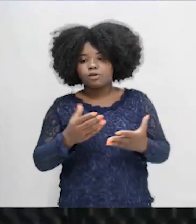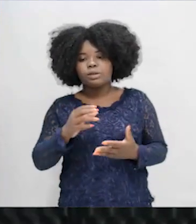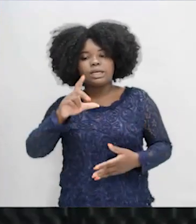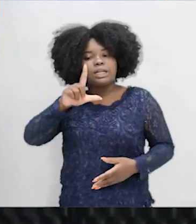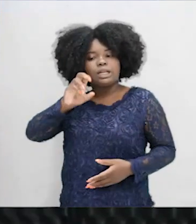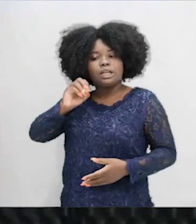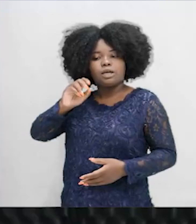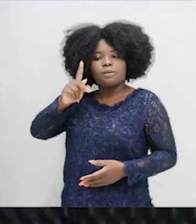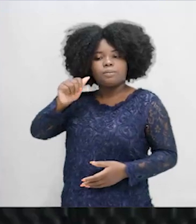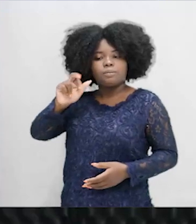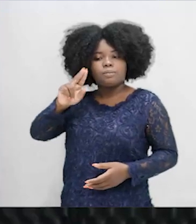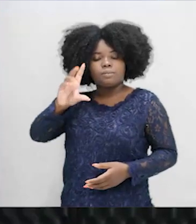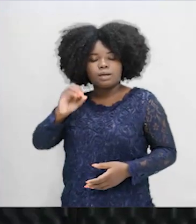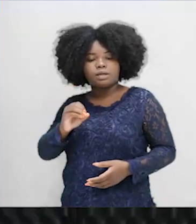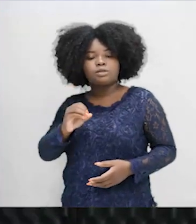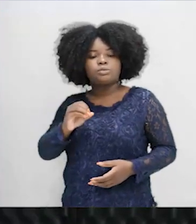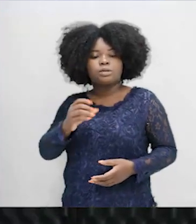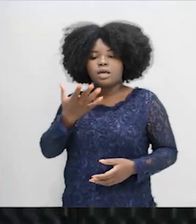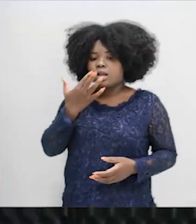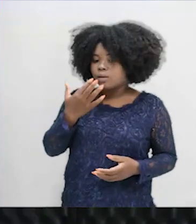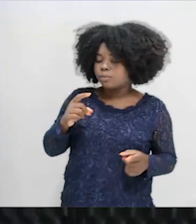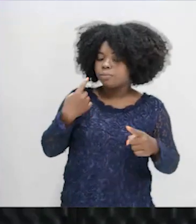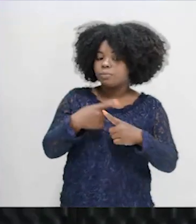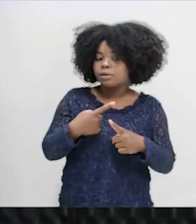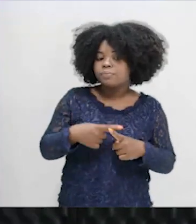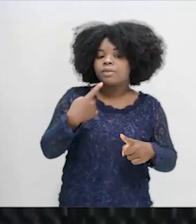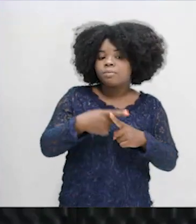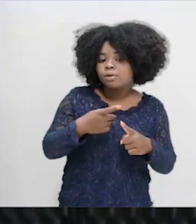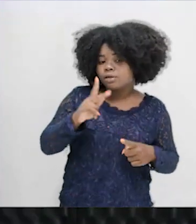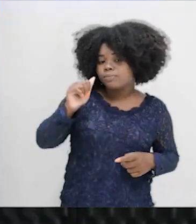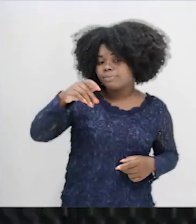era por quê? Porque os Panteras Negras eram grupos de